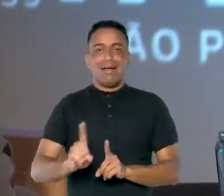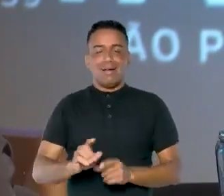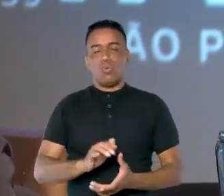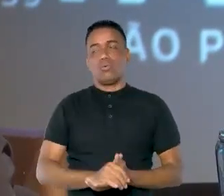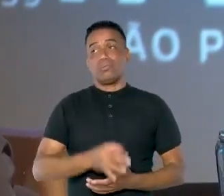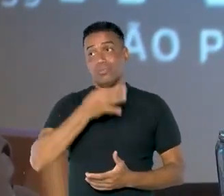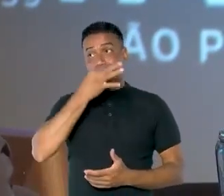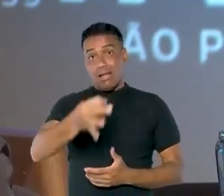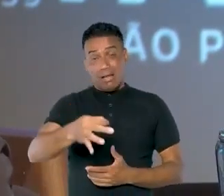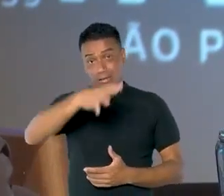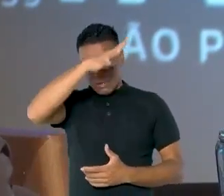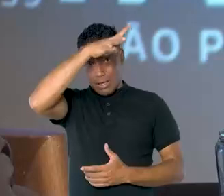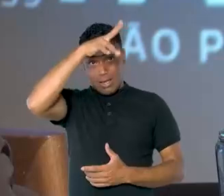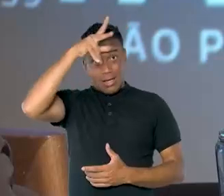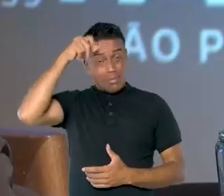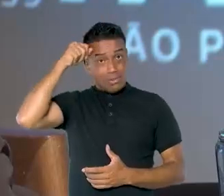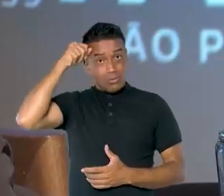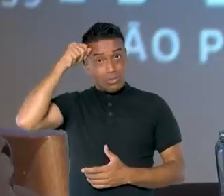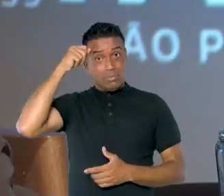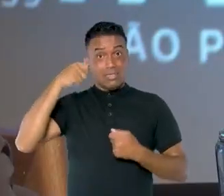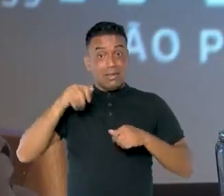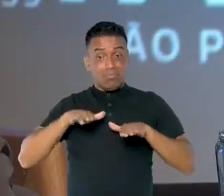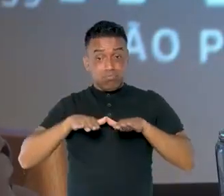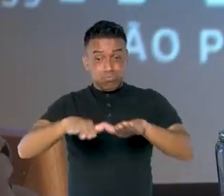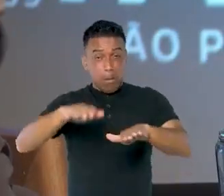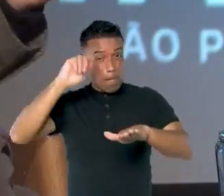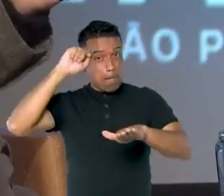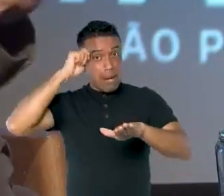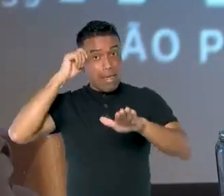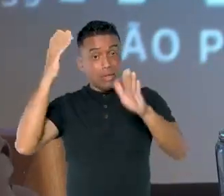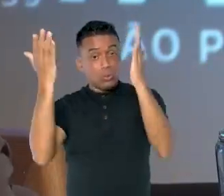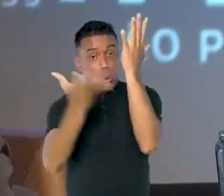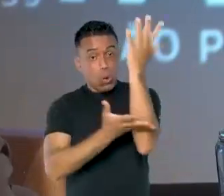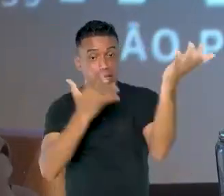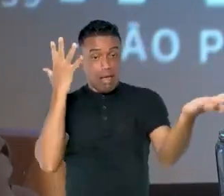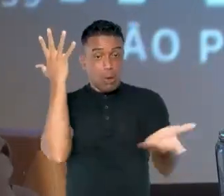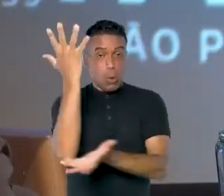Amazônia devia ser asfaltada, né? Que os